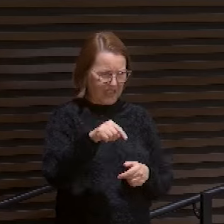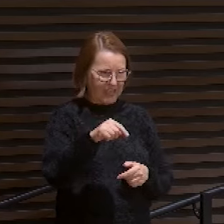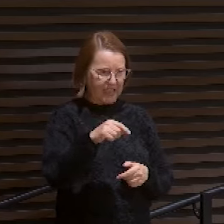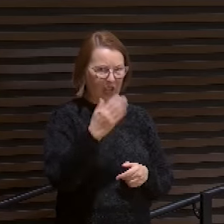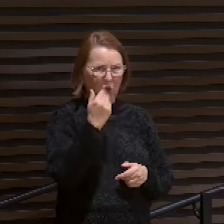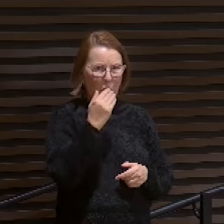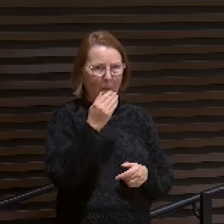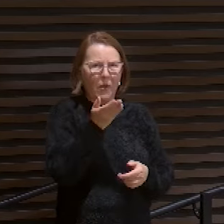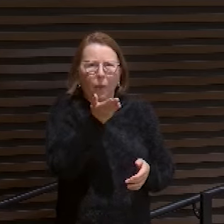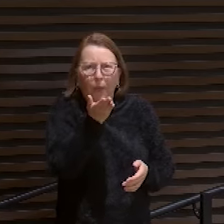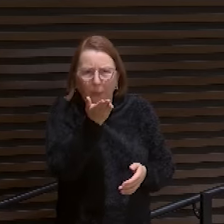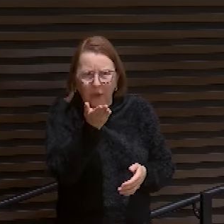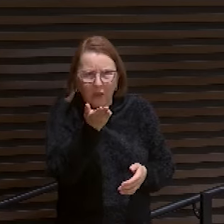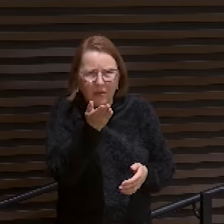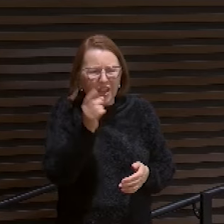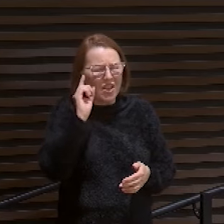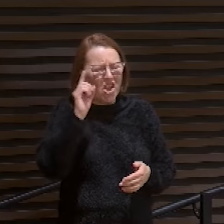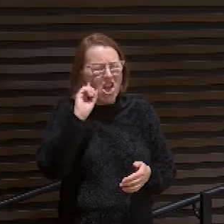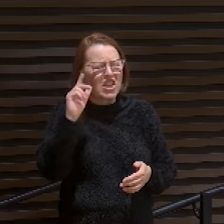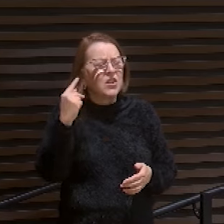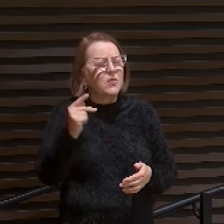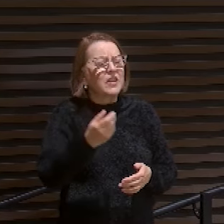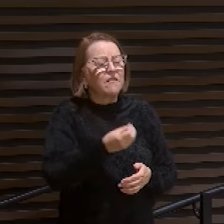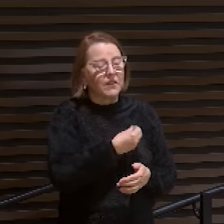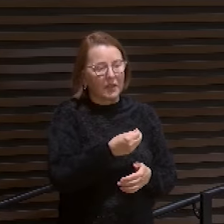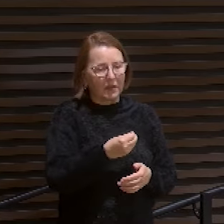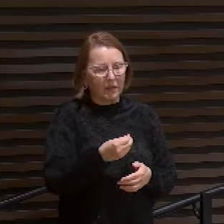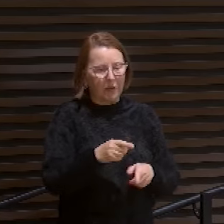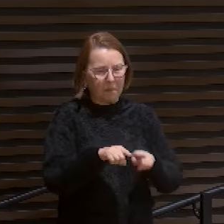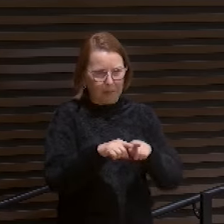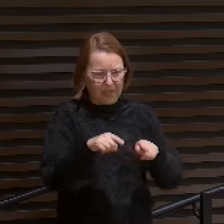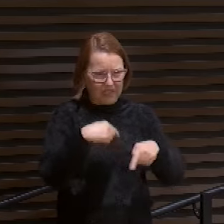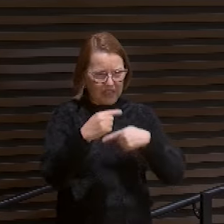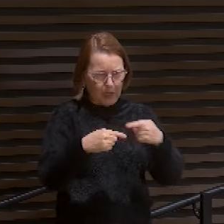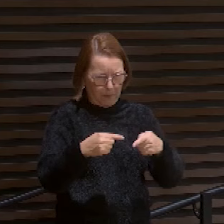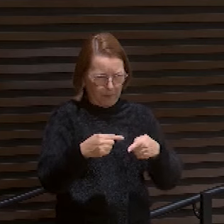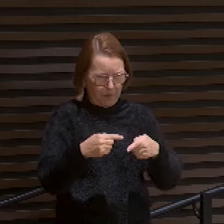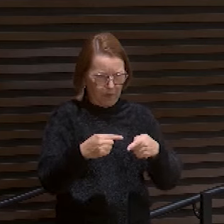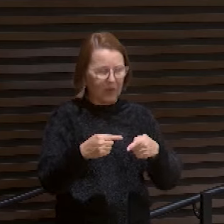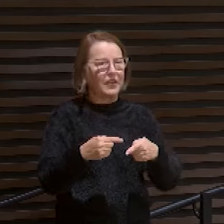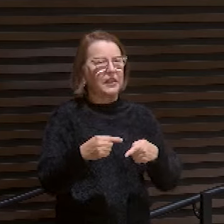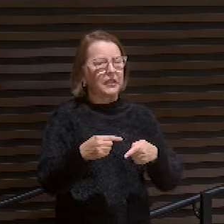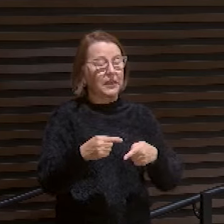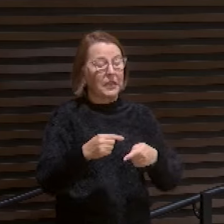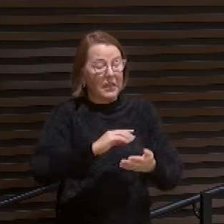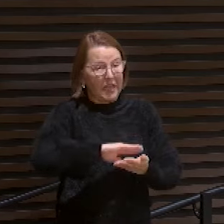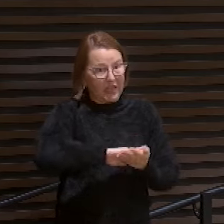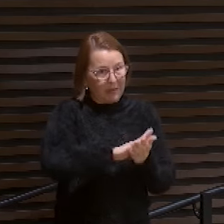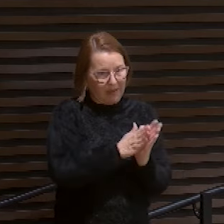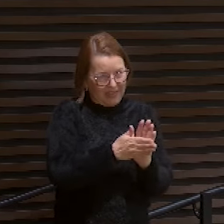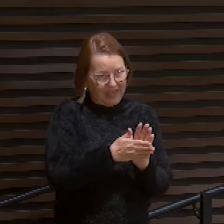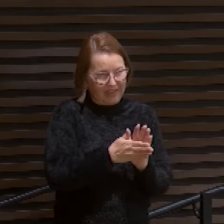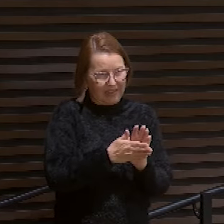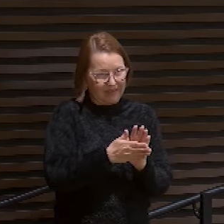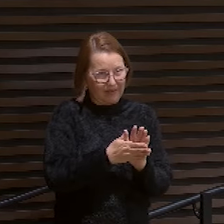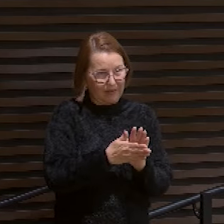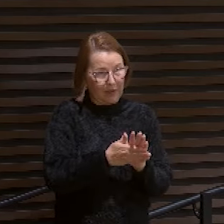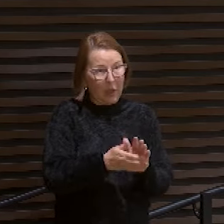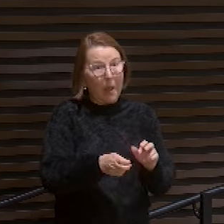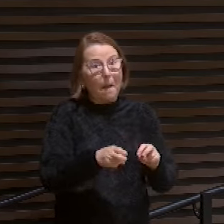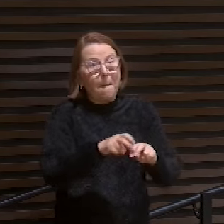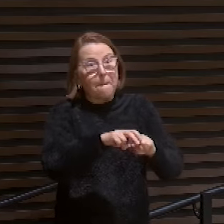sua vida, mas que ela seria depois esmagada por aquele filho da